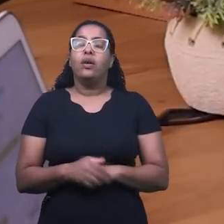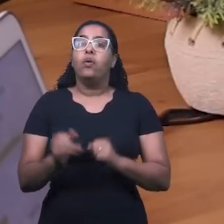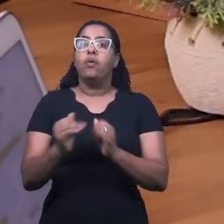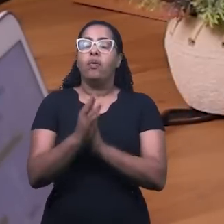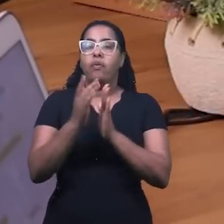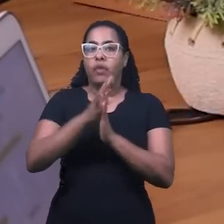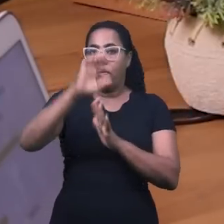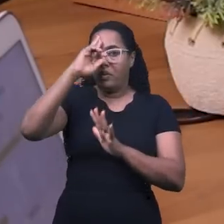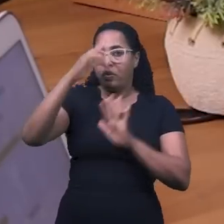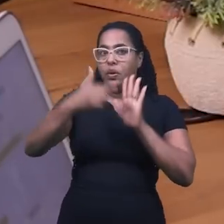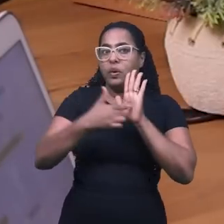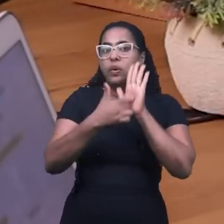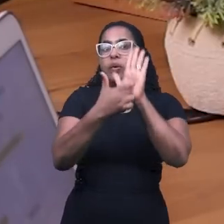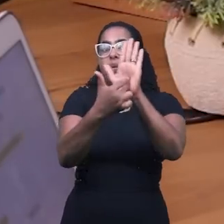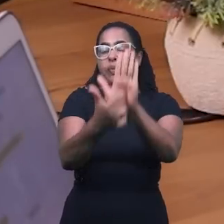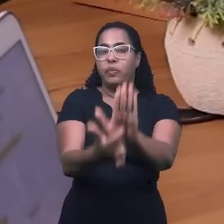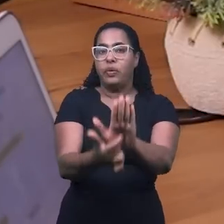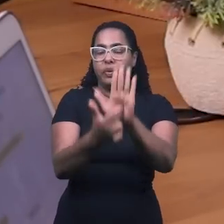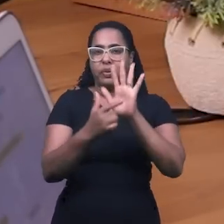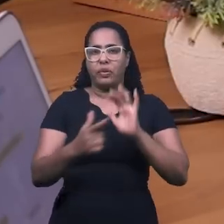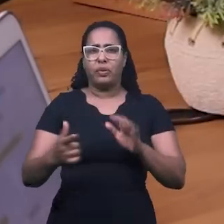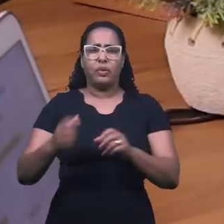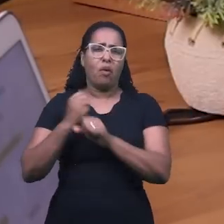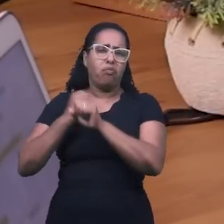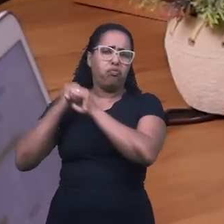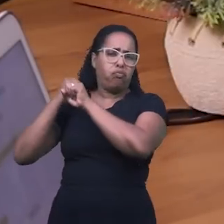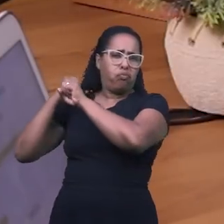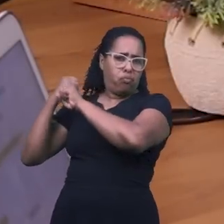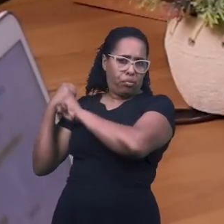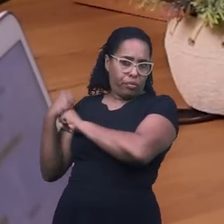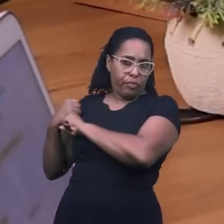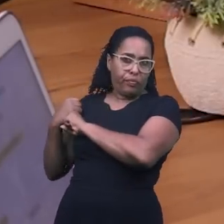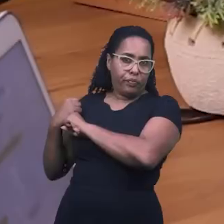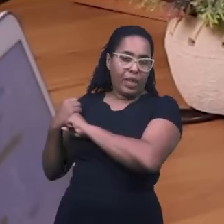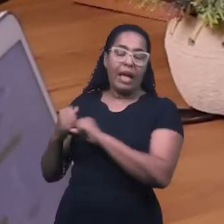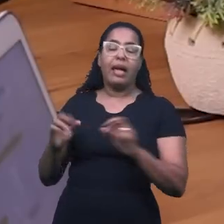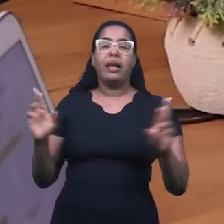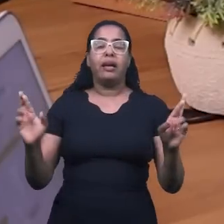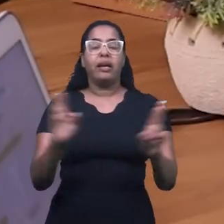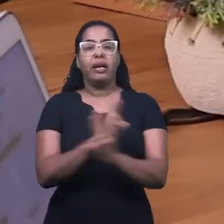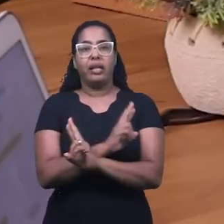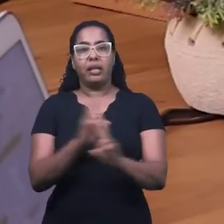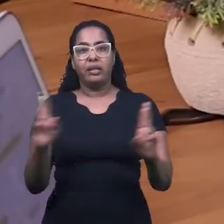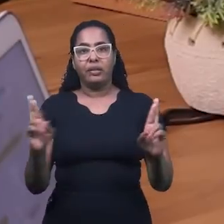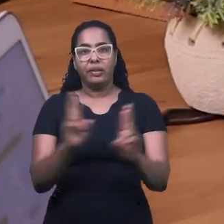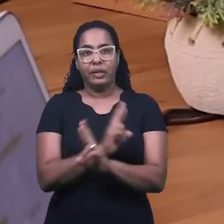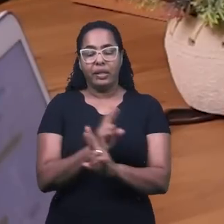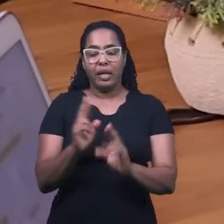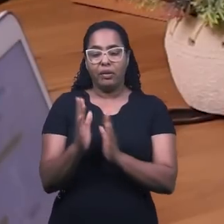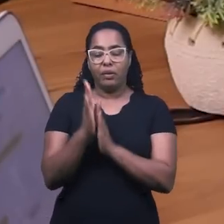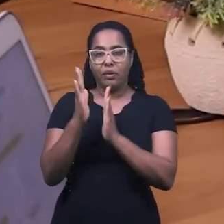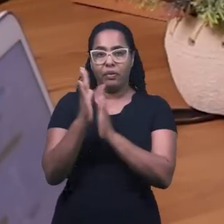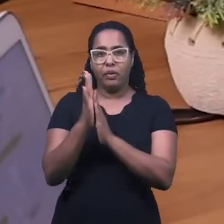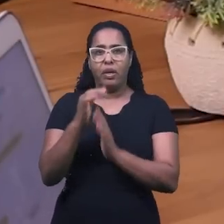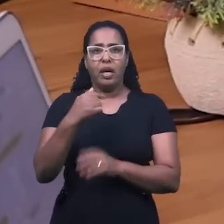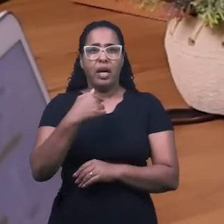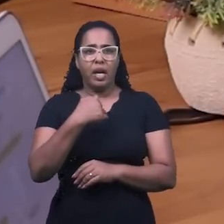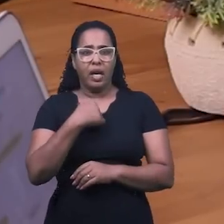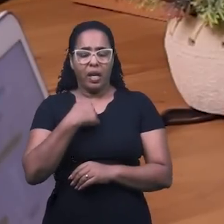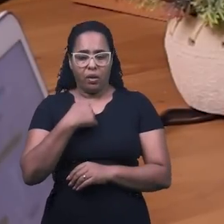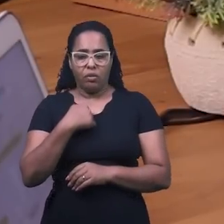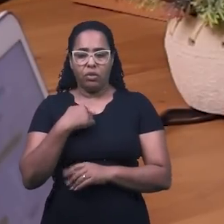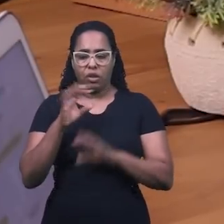Esse louvor, o Senhor tinha mostrado muitos anos atrás a respeito